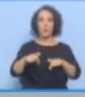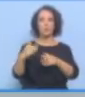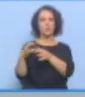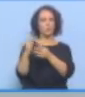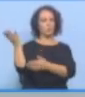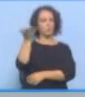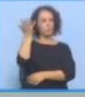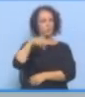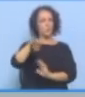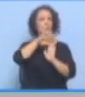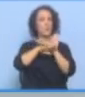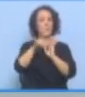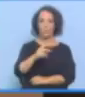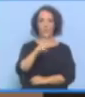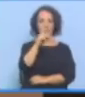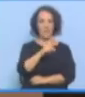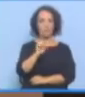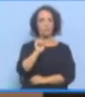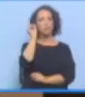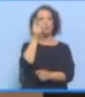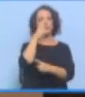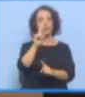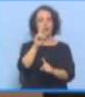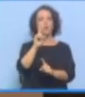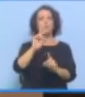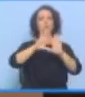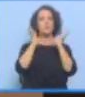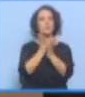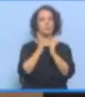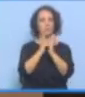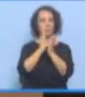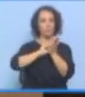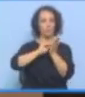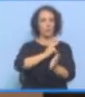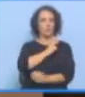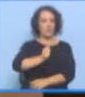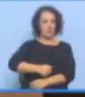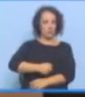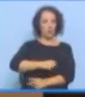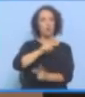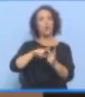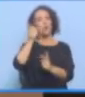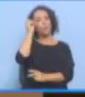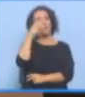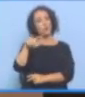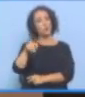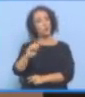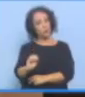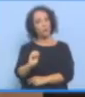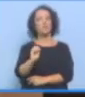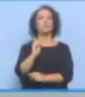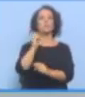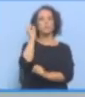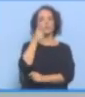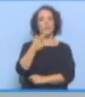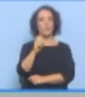de relevo do nosso programa, o Padre Armindo Vaz, leitura da Universidade Católica Portuguesa, e Frei José Nunes, professor de Teologia na mesma faculdade.